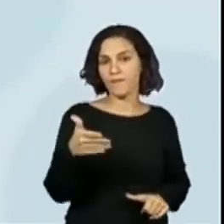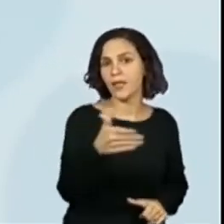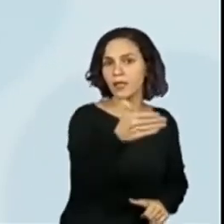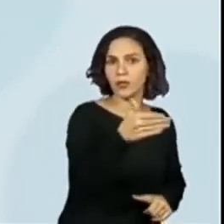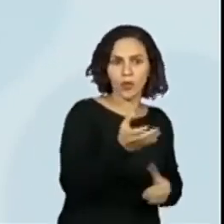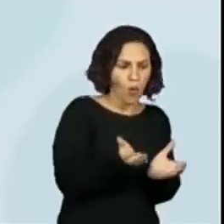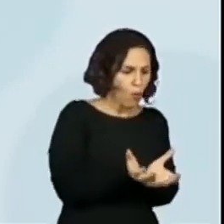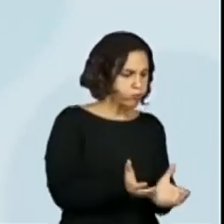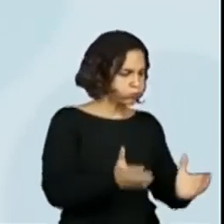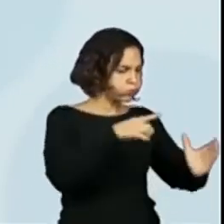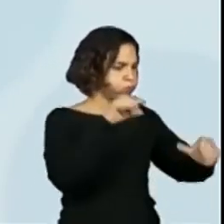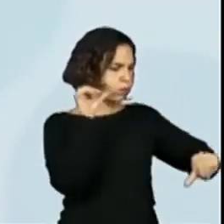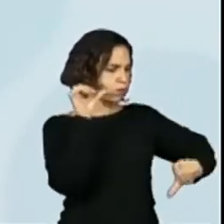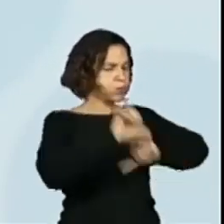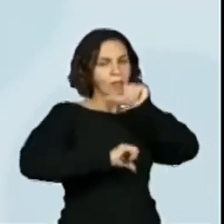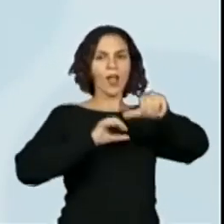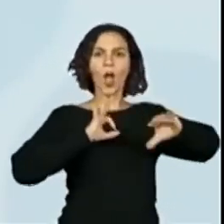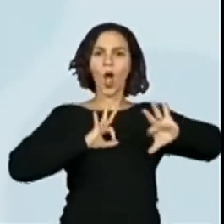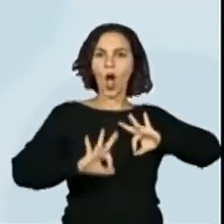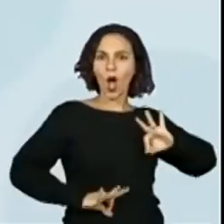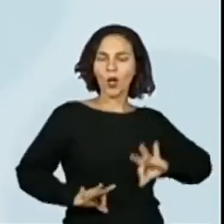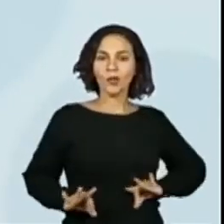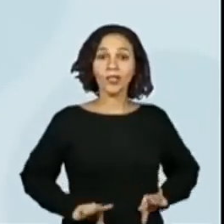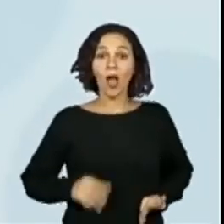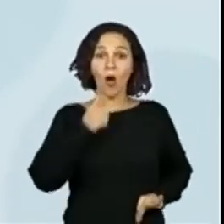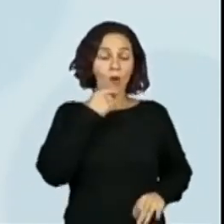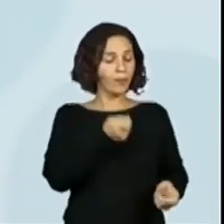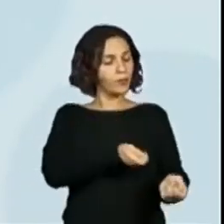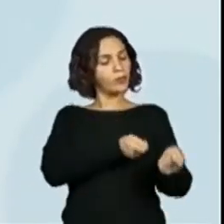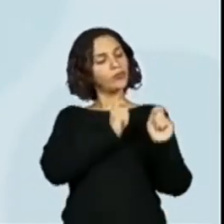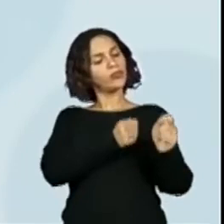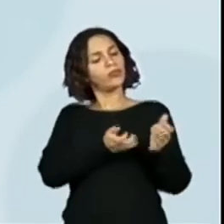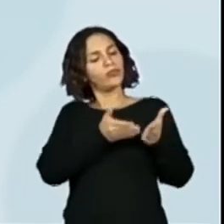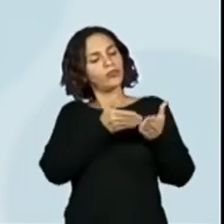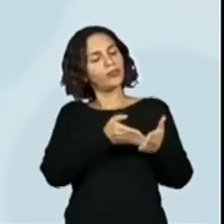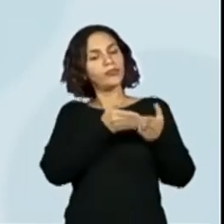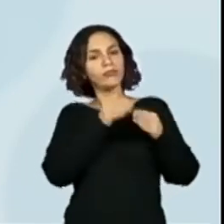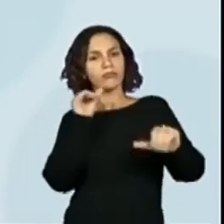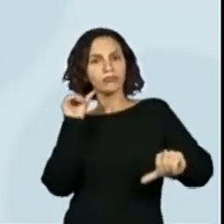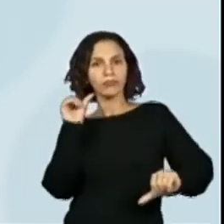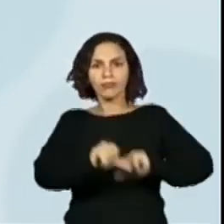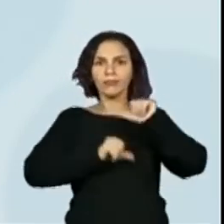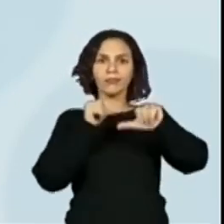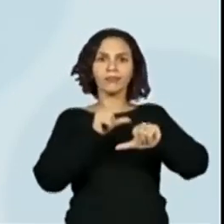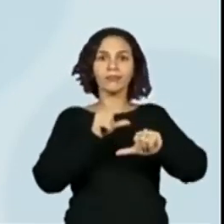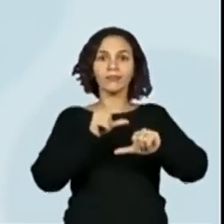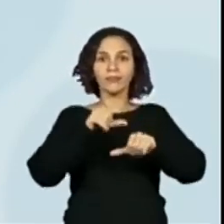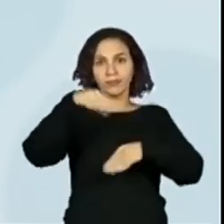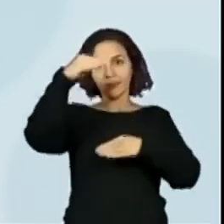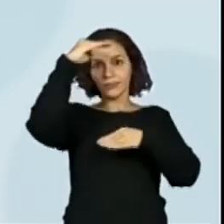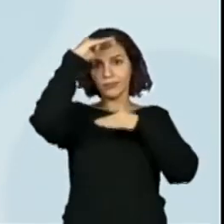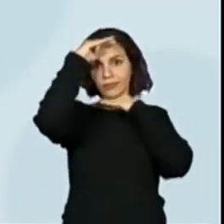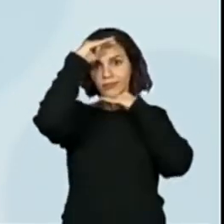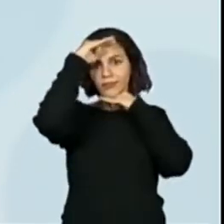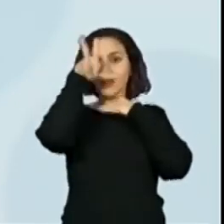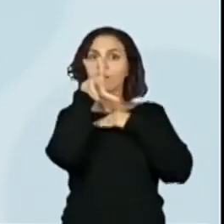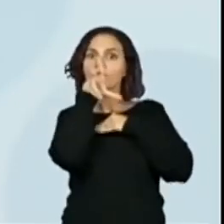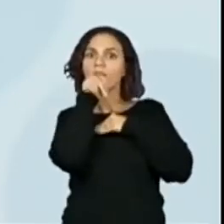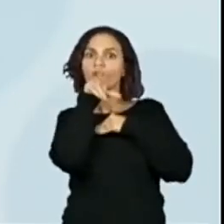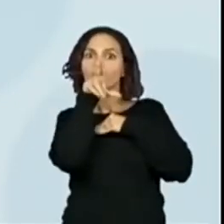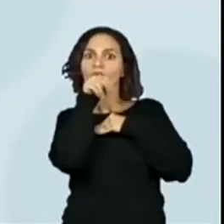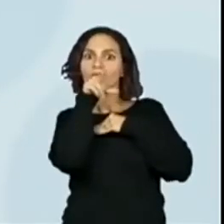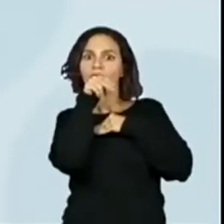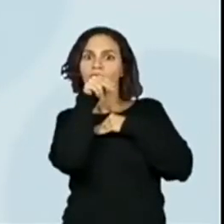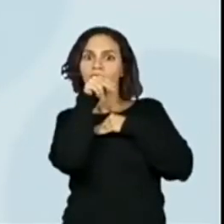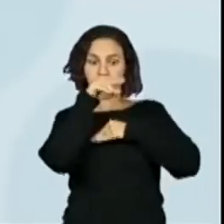a onça, o pescador e sua canoa se transformaram em pato. De sua cabeça nasceram a cabeça e o